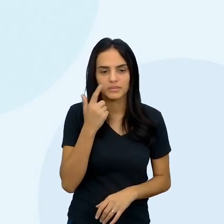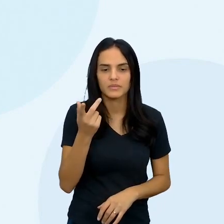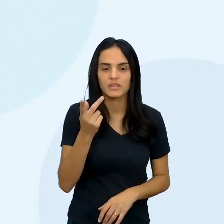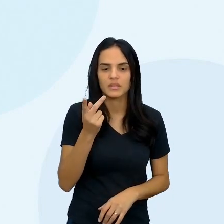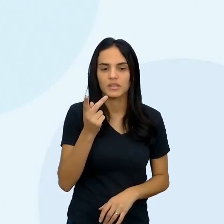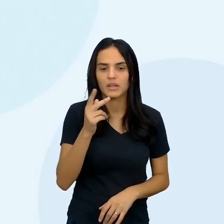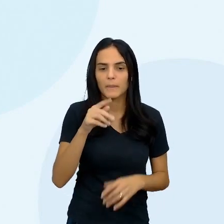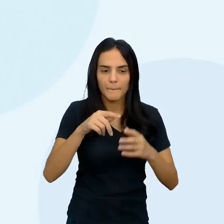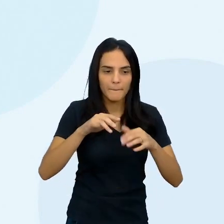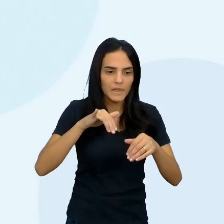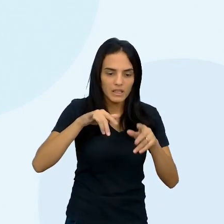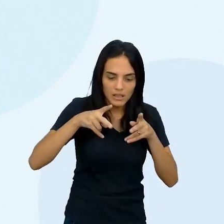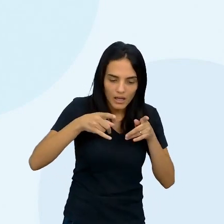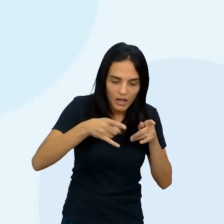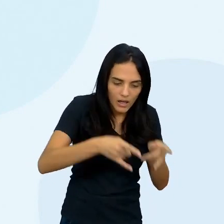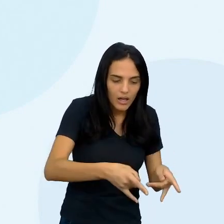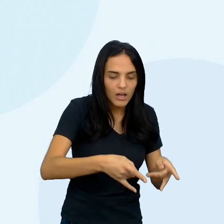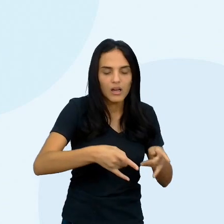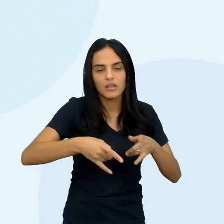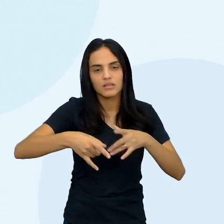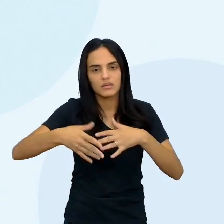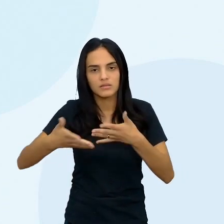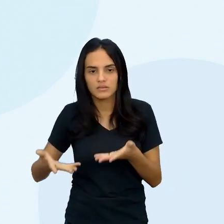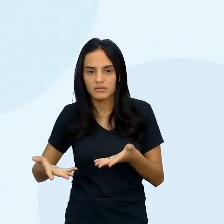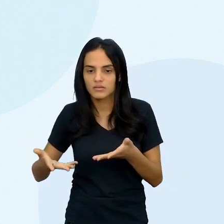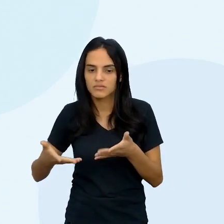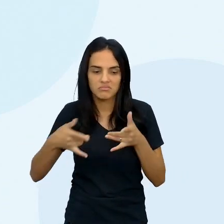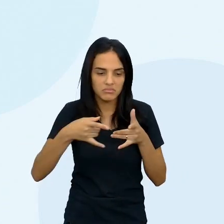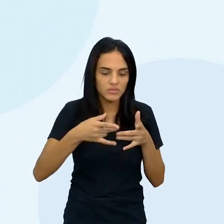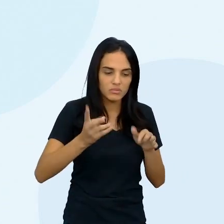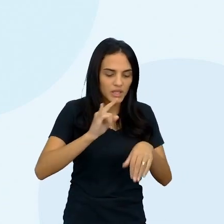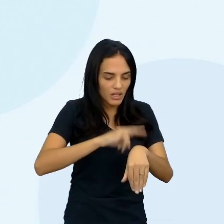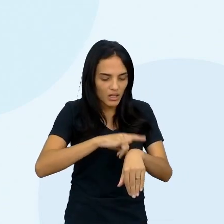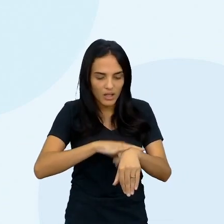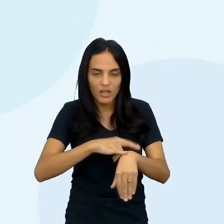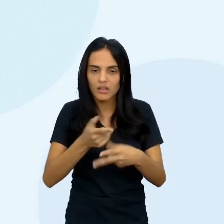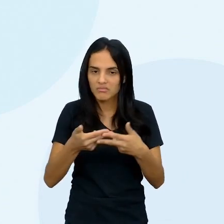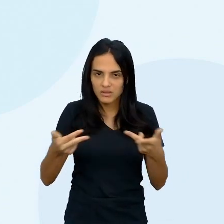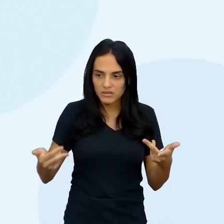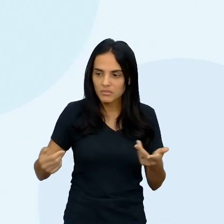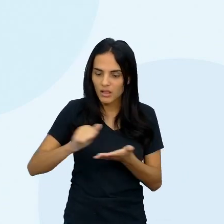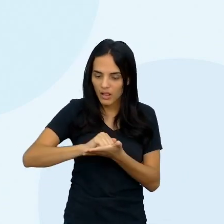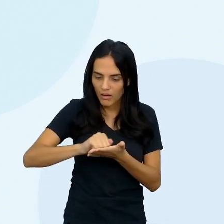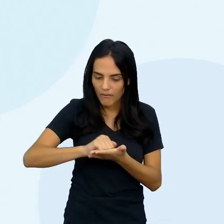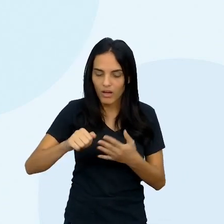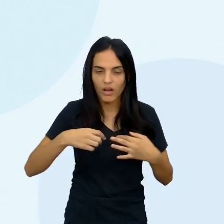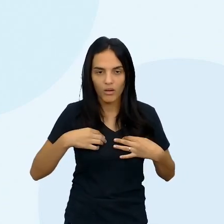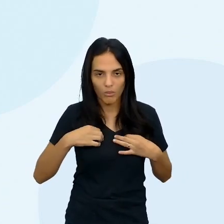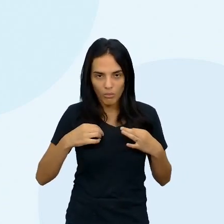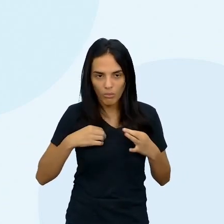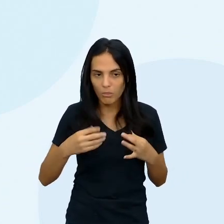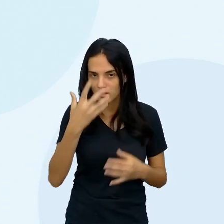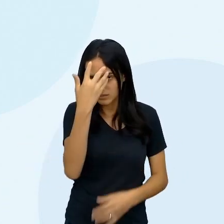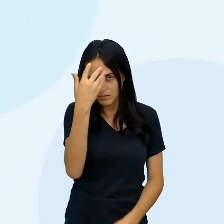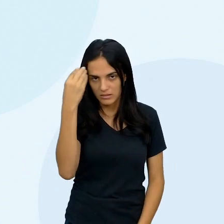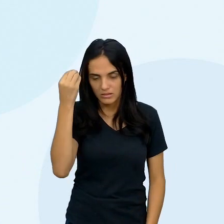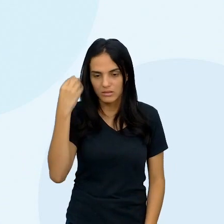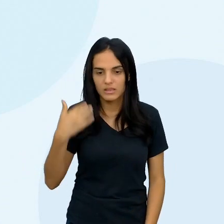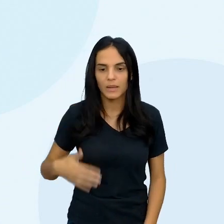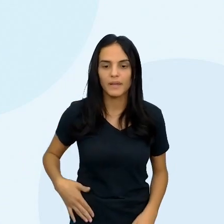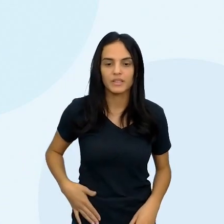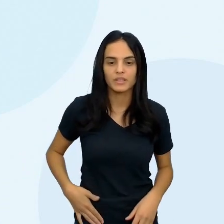banheiros, em cozinhas, áreas de serviço, né? Vasos sanitários, tanques para lavar roupas. E não esquecer que nessa